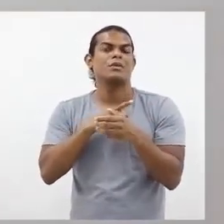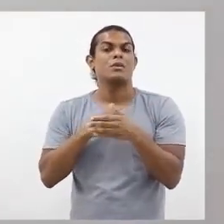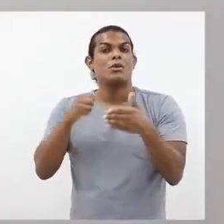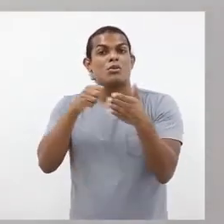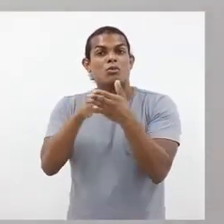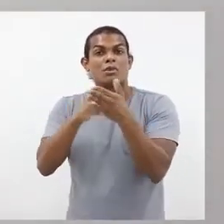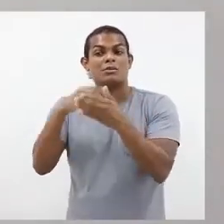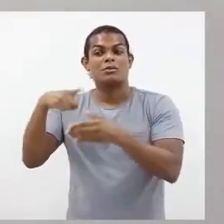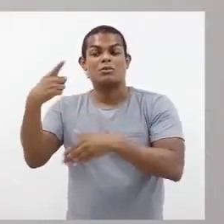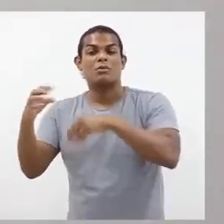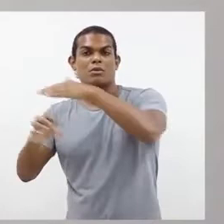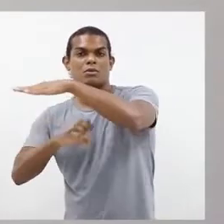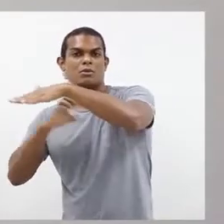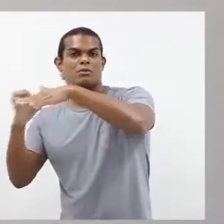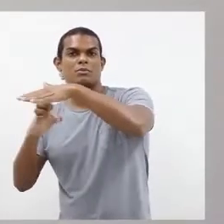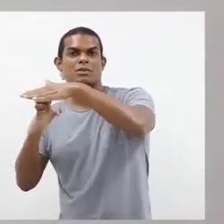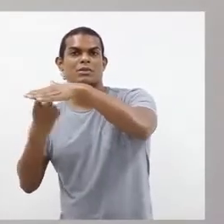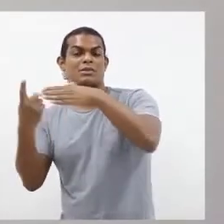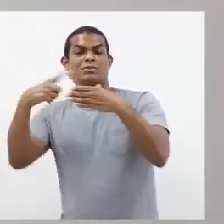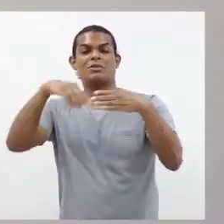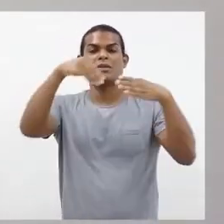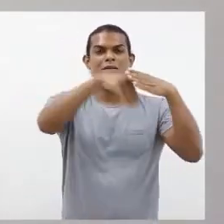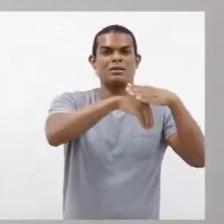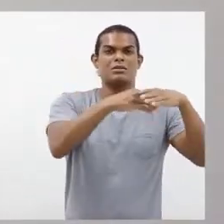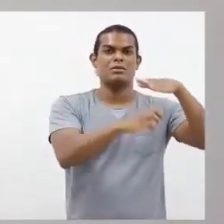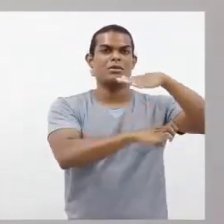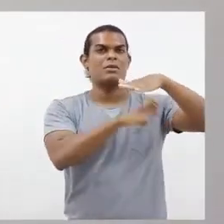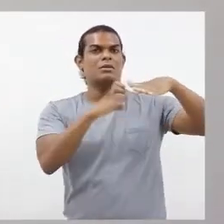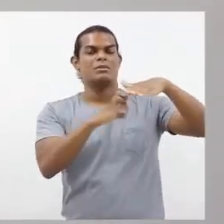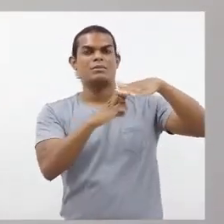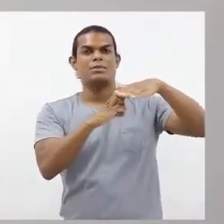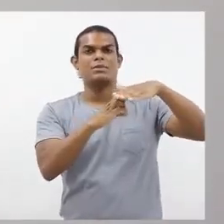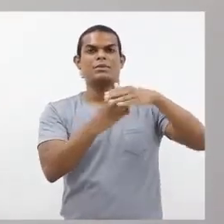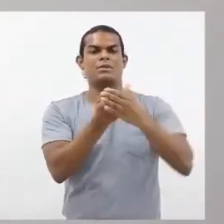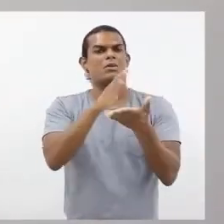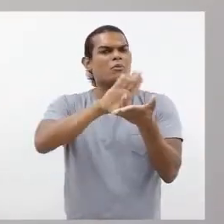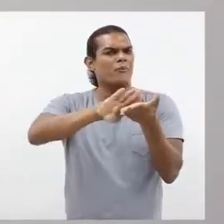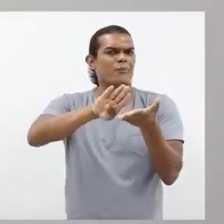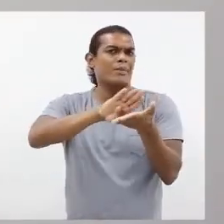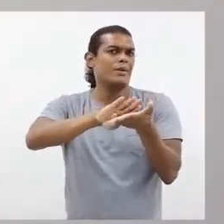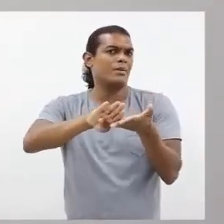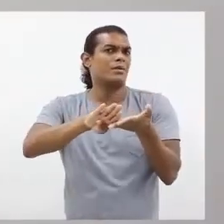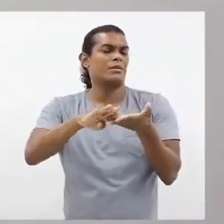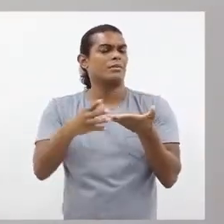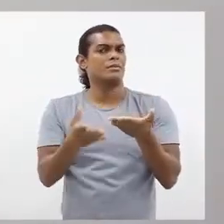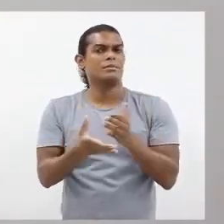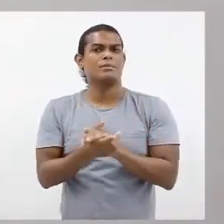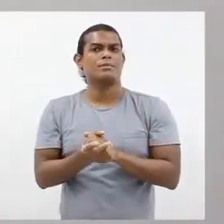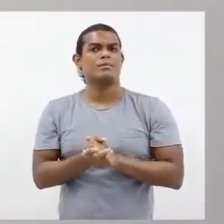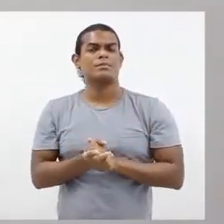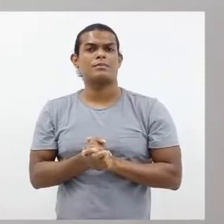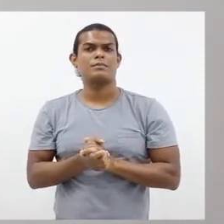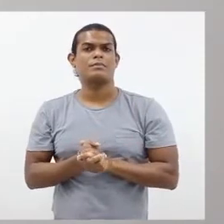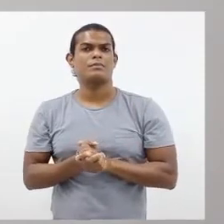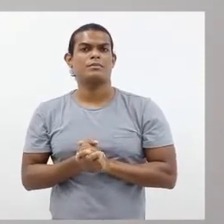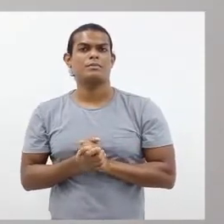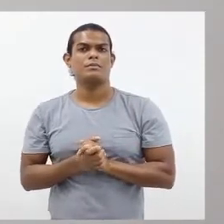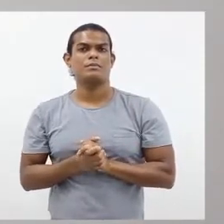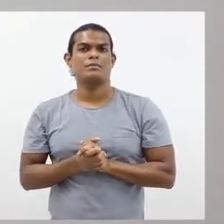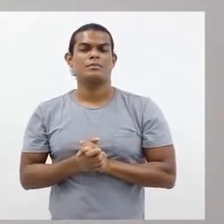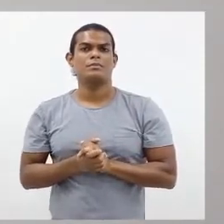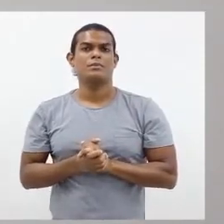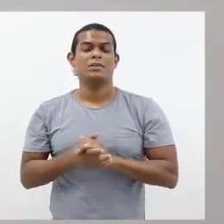parte da nossa entidade, um banco, um fornecedor de matéria-prima, ok? Então, são